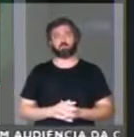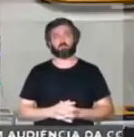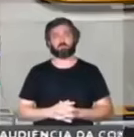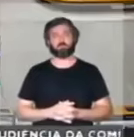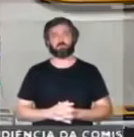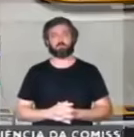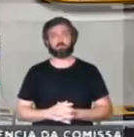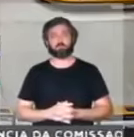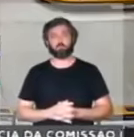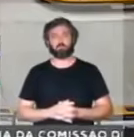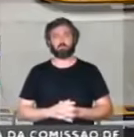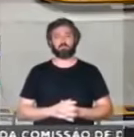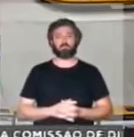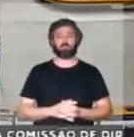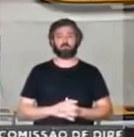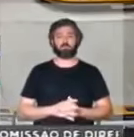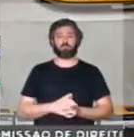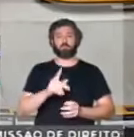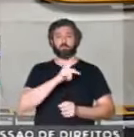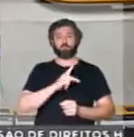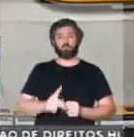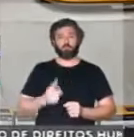o presidente do projeto visual